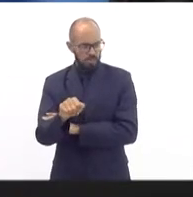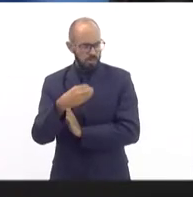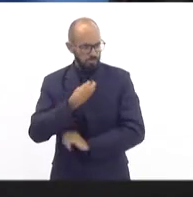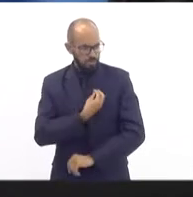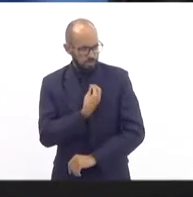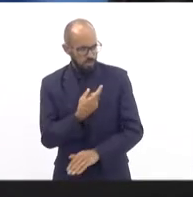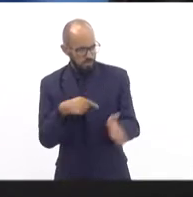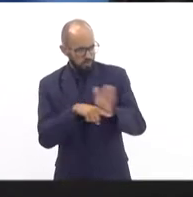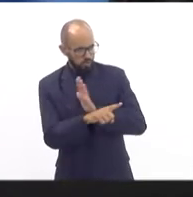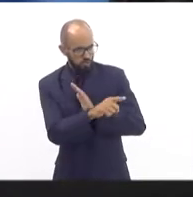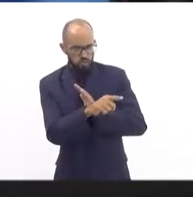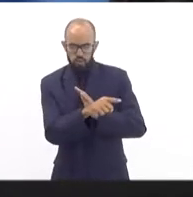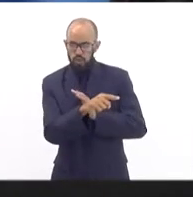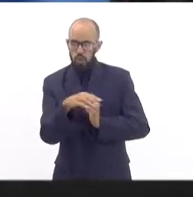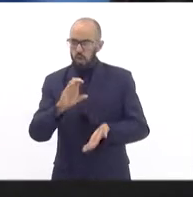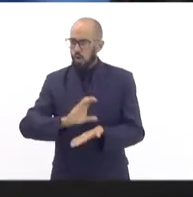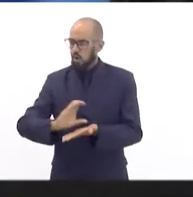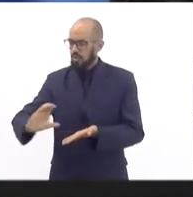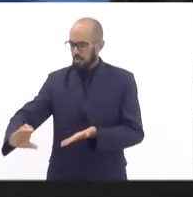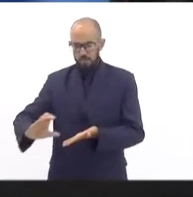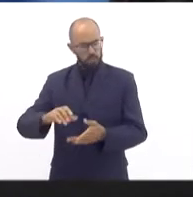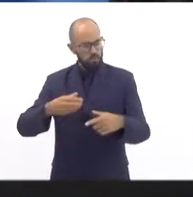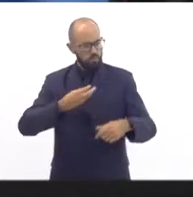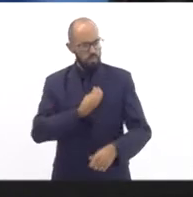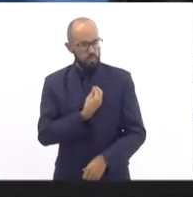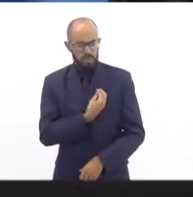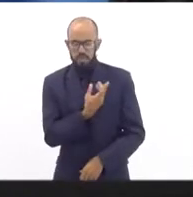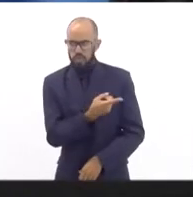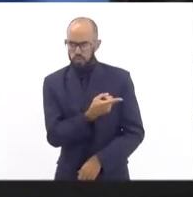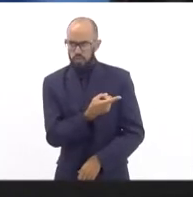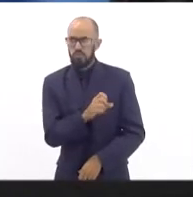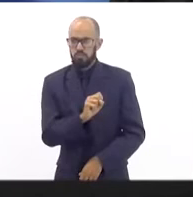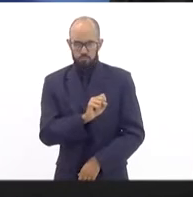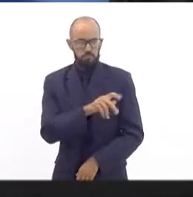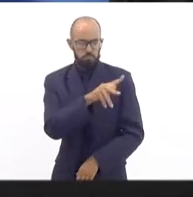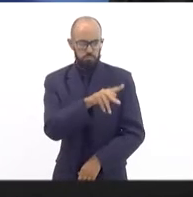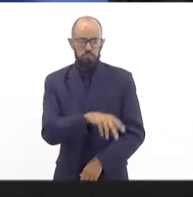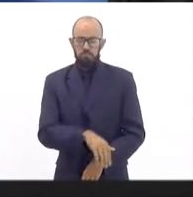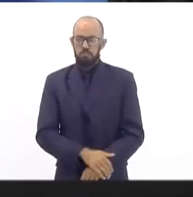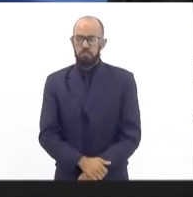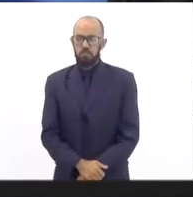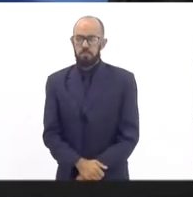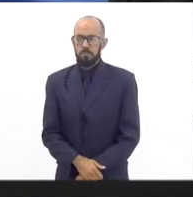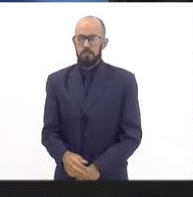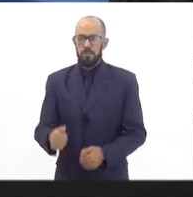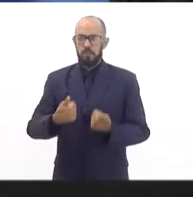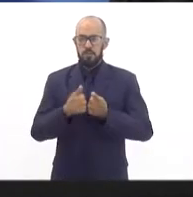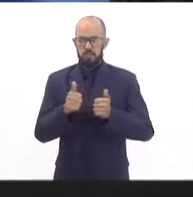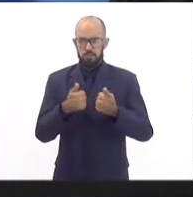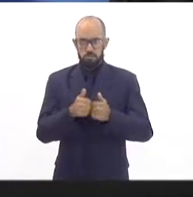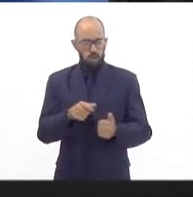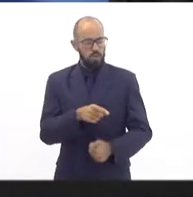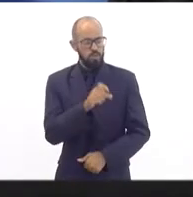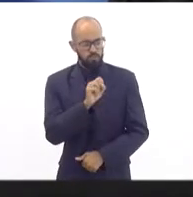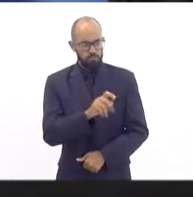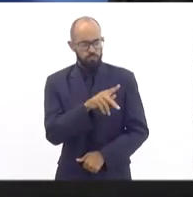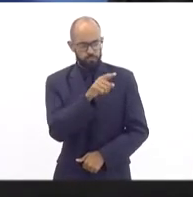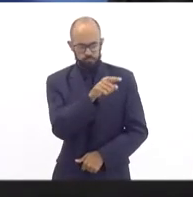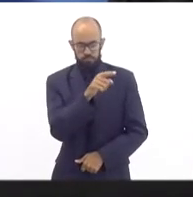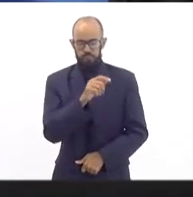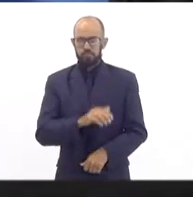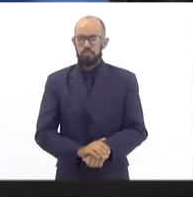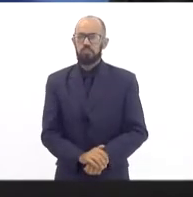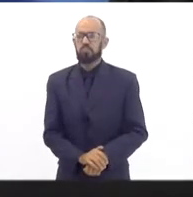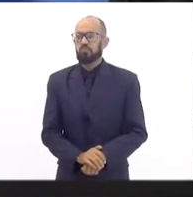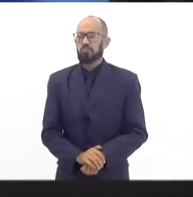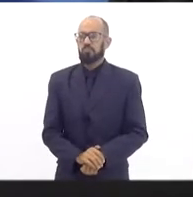Secretaria de Orçamento está presente? Presente. Da Secretaria de Transporte? Presente. E